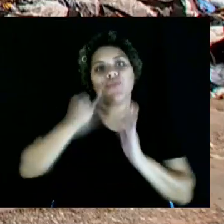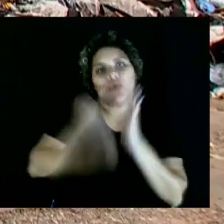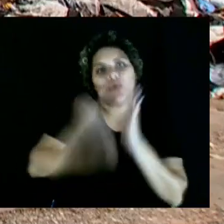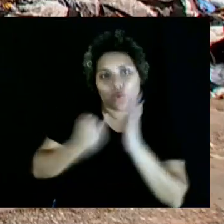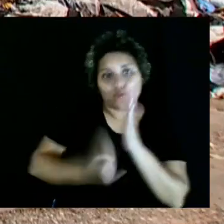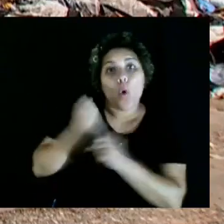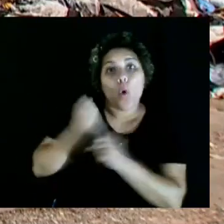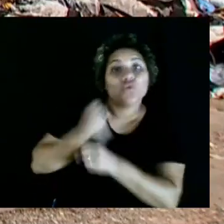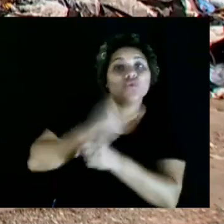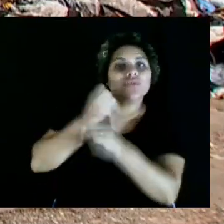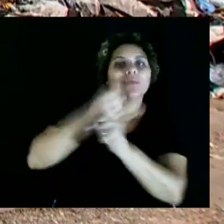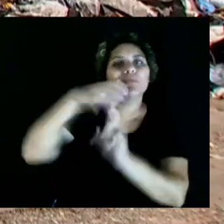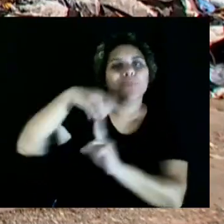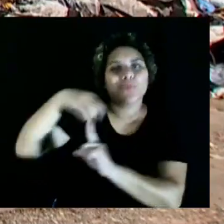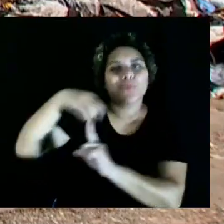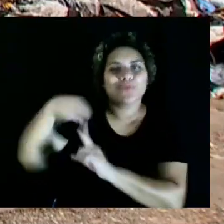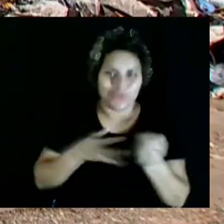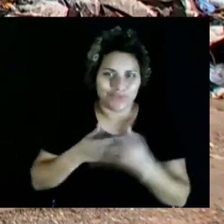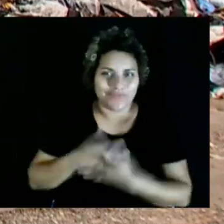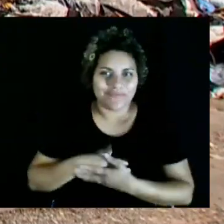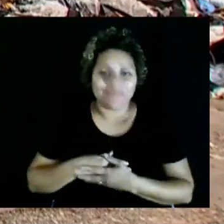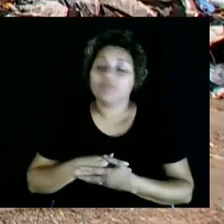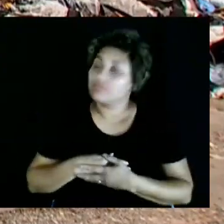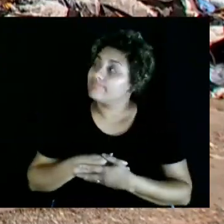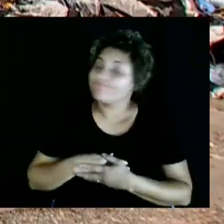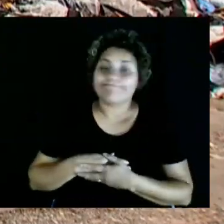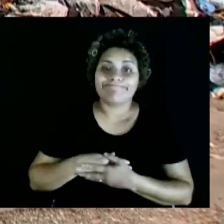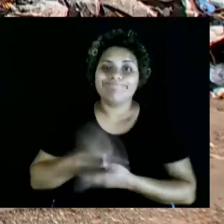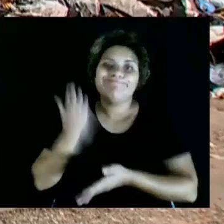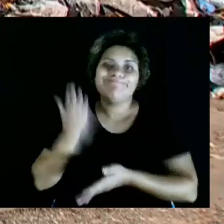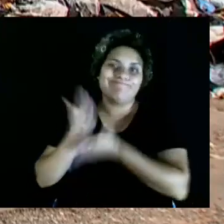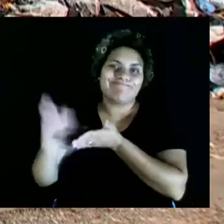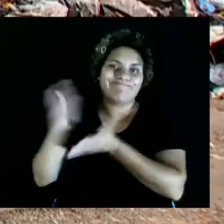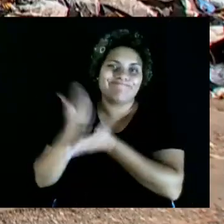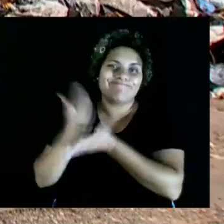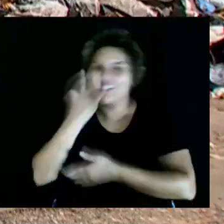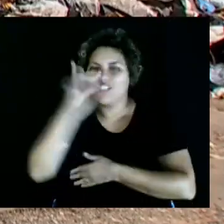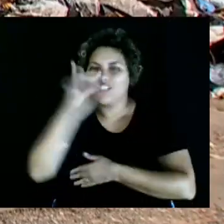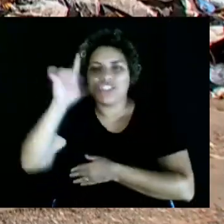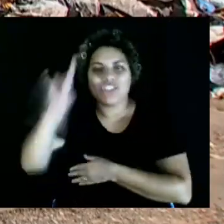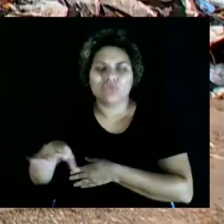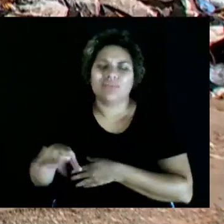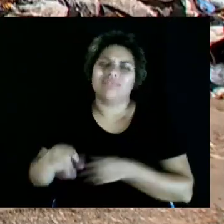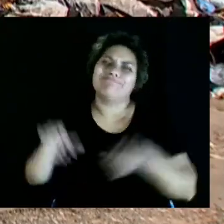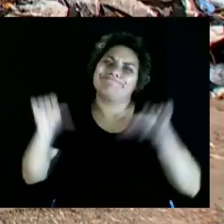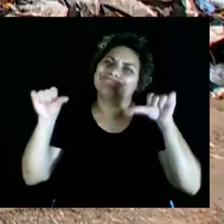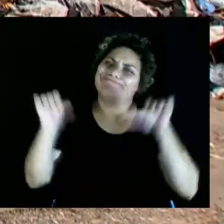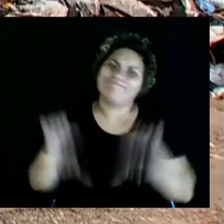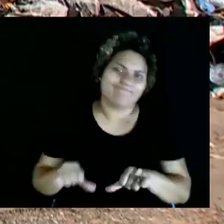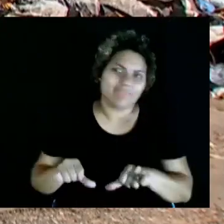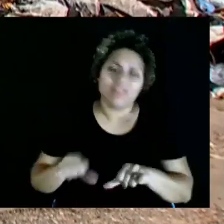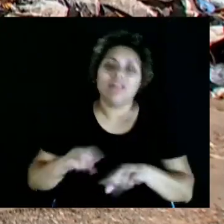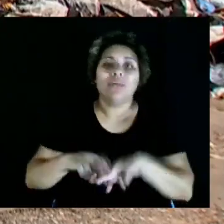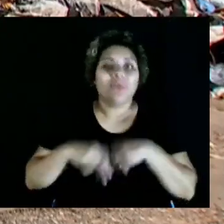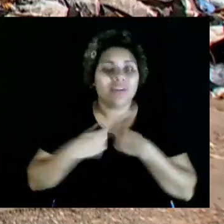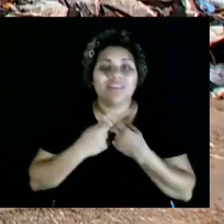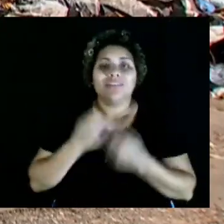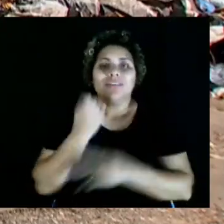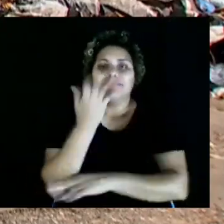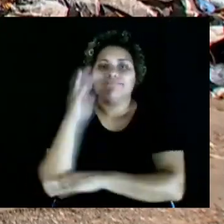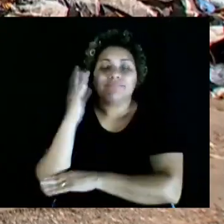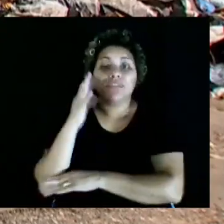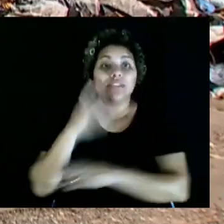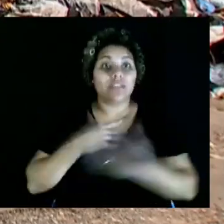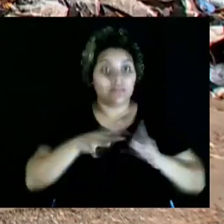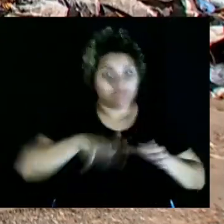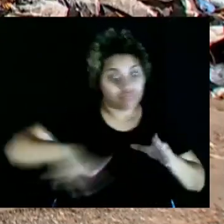ecopontos. O descarte irregular de lixo é crime ambiental. É muito comum você passar aqui pela região do distrito do Ouro Verde e